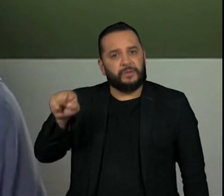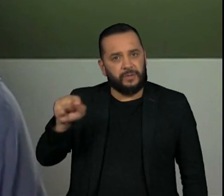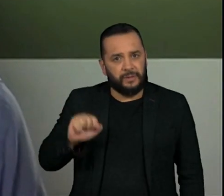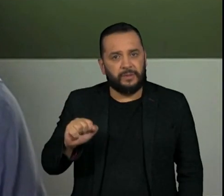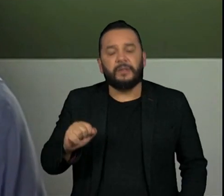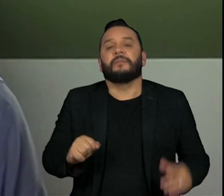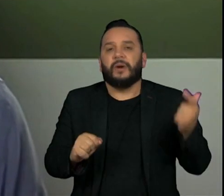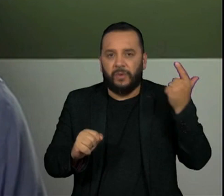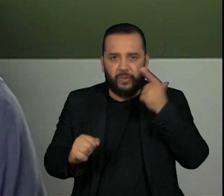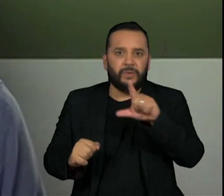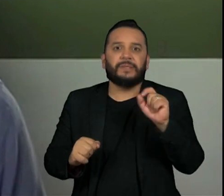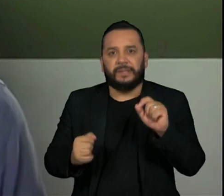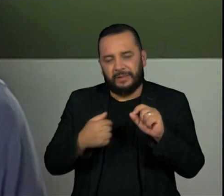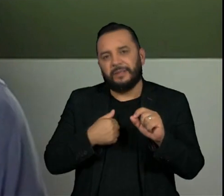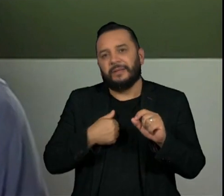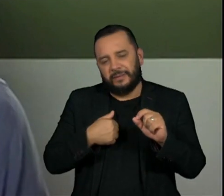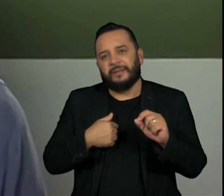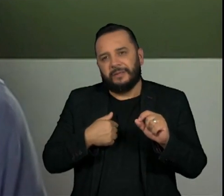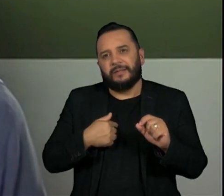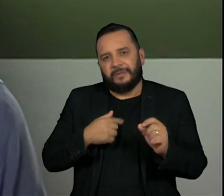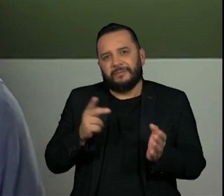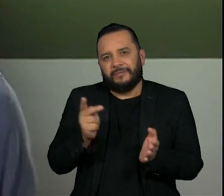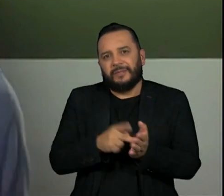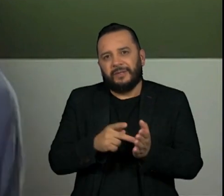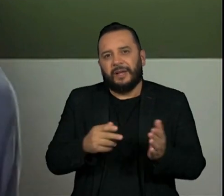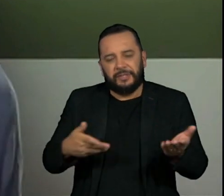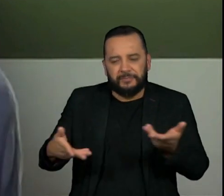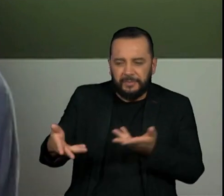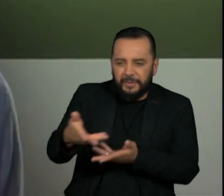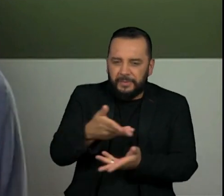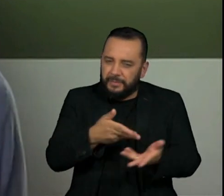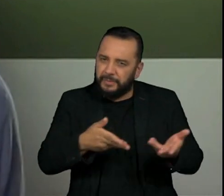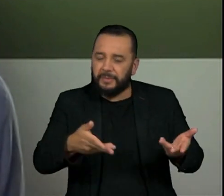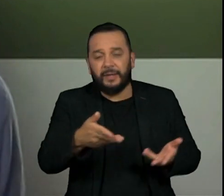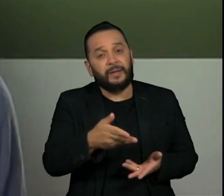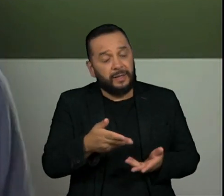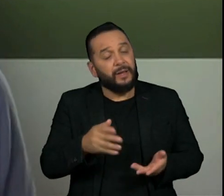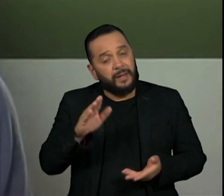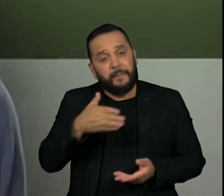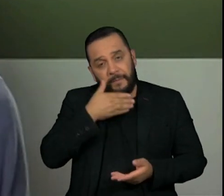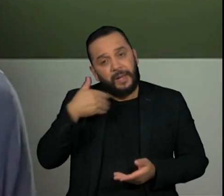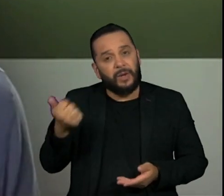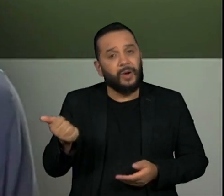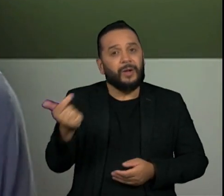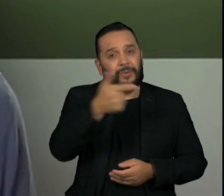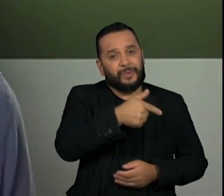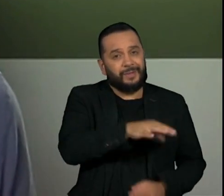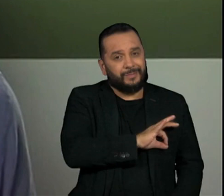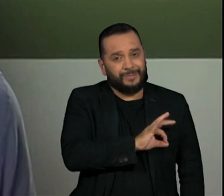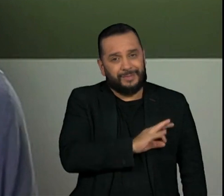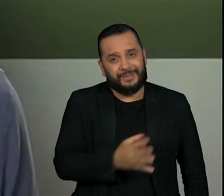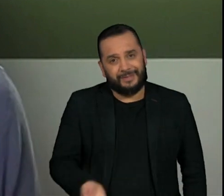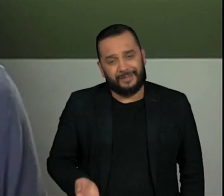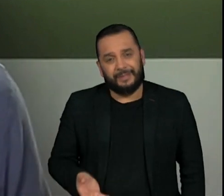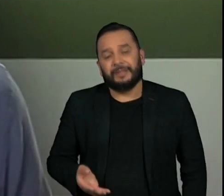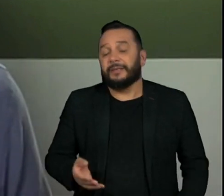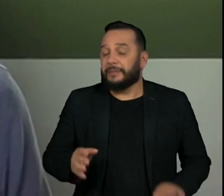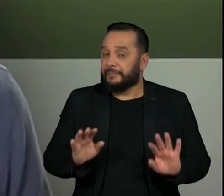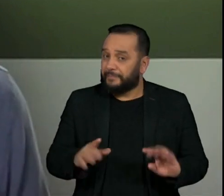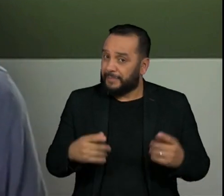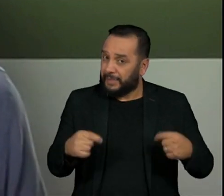isso aconteça e se realize. E isso é muito mais eficaz. Então, estamos procurando um equilíbrio entre esses fatores.